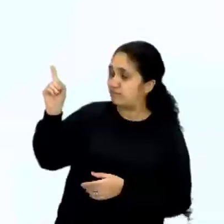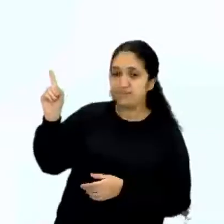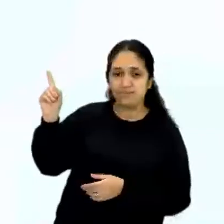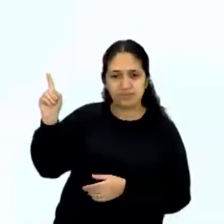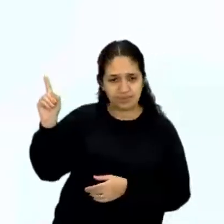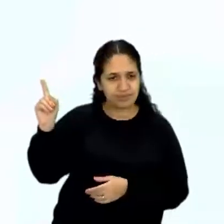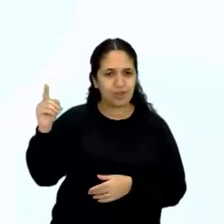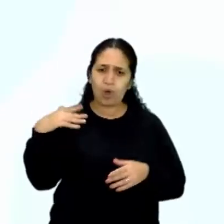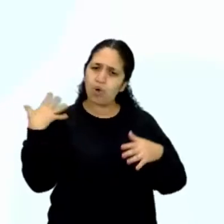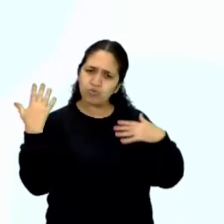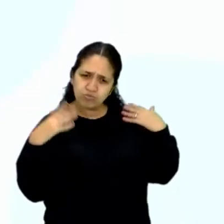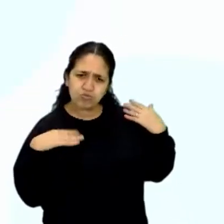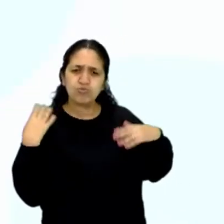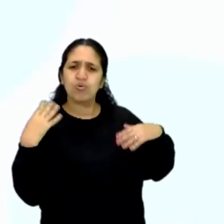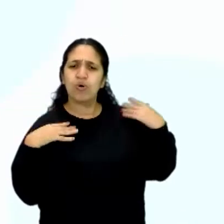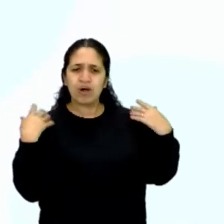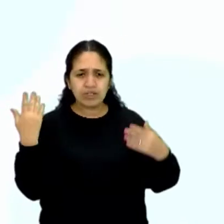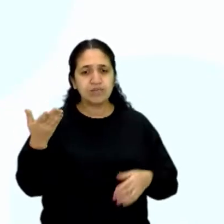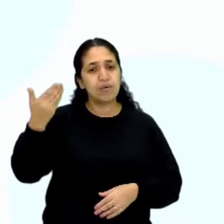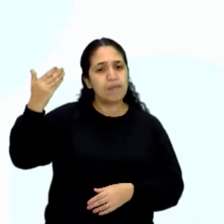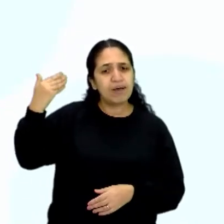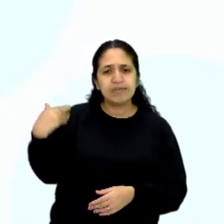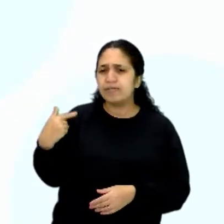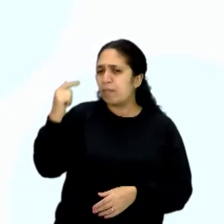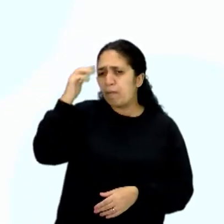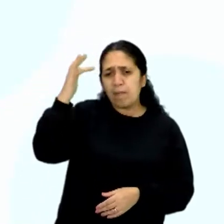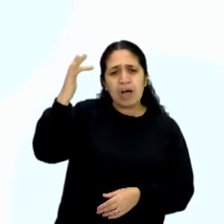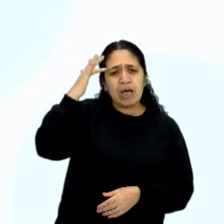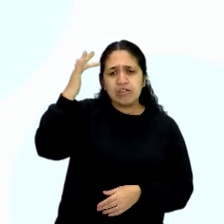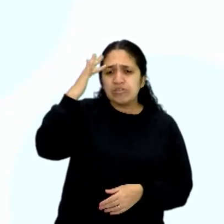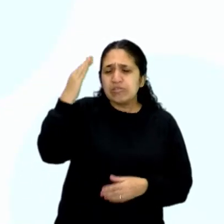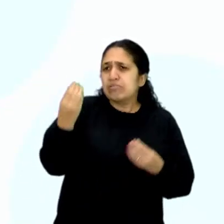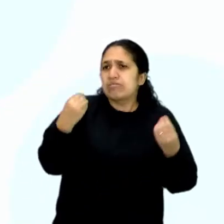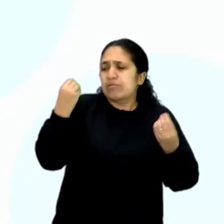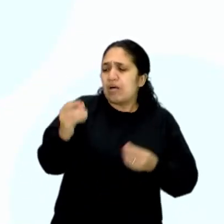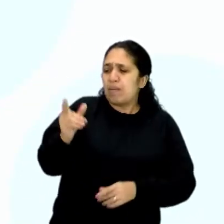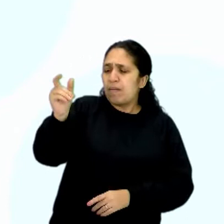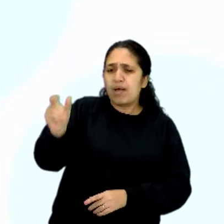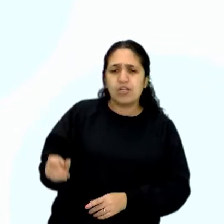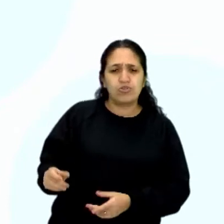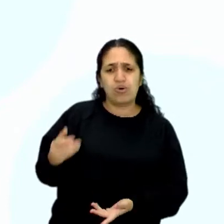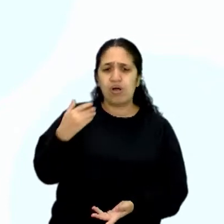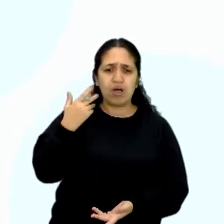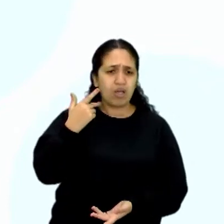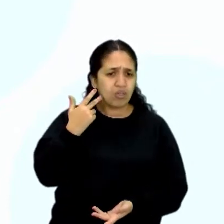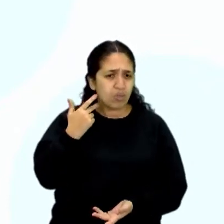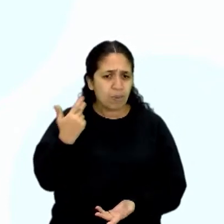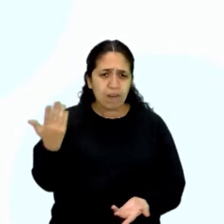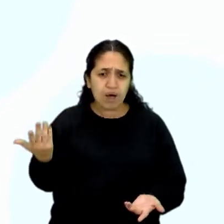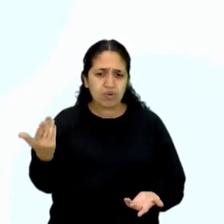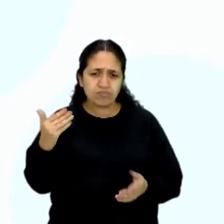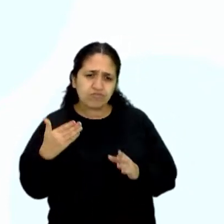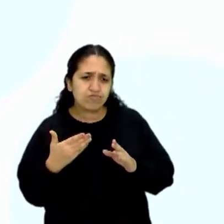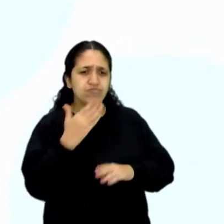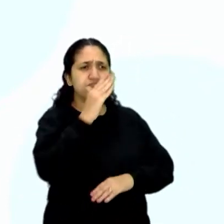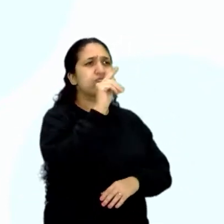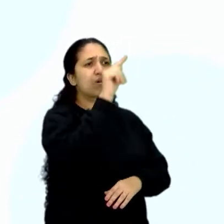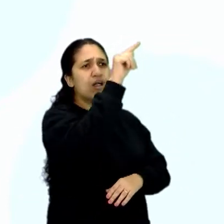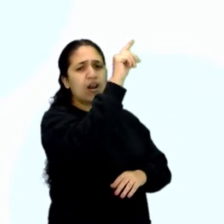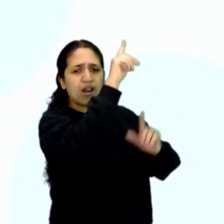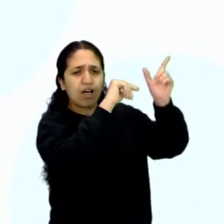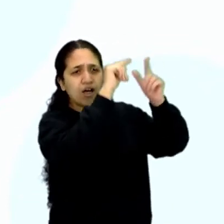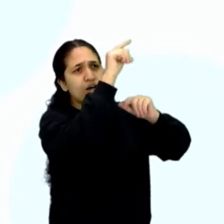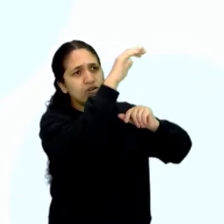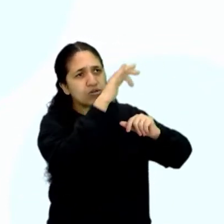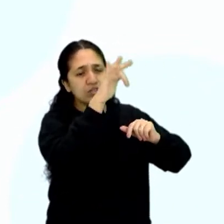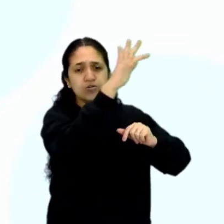turismo. Há algum tempo, era difícil imaginar que uma pessoa comum, que não é astronauta, poderia ir ao espaço. Quem